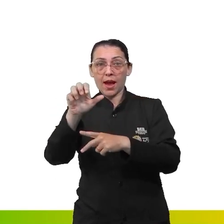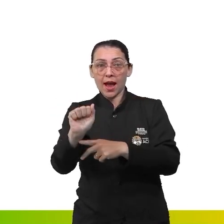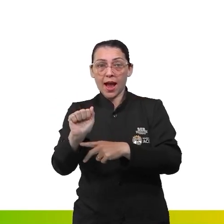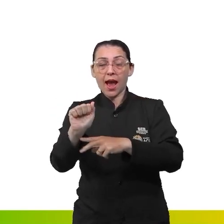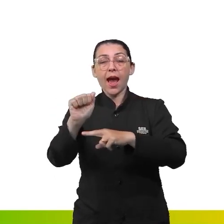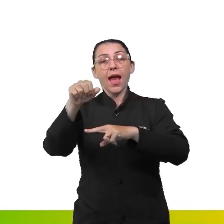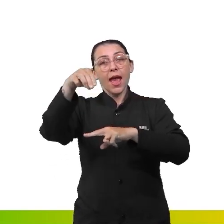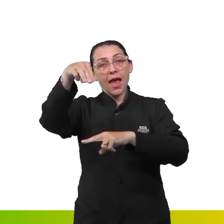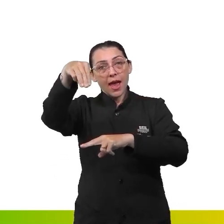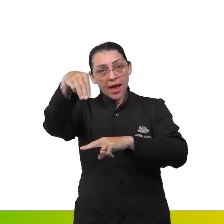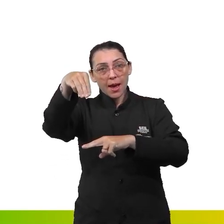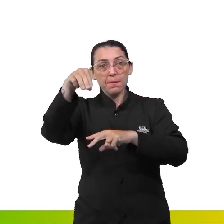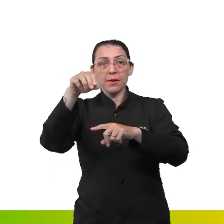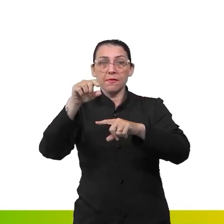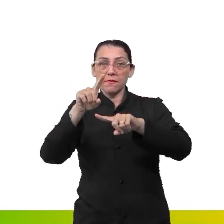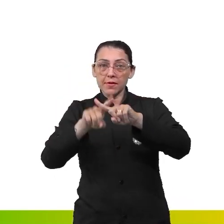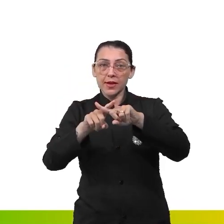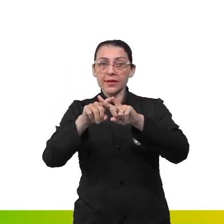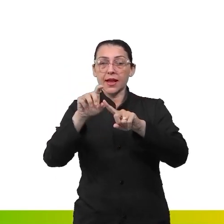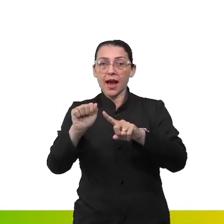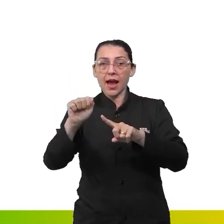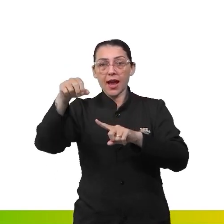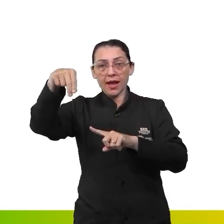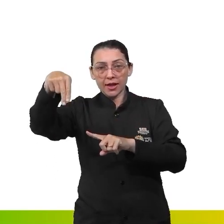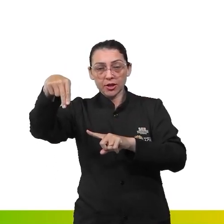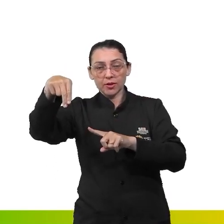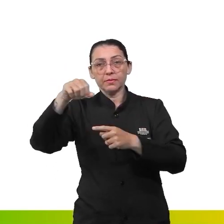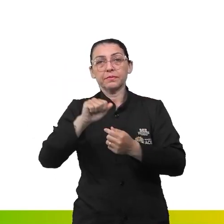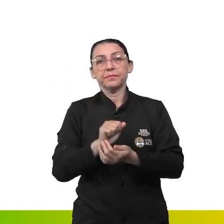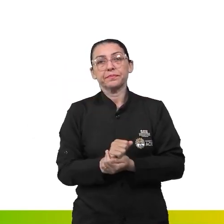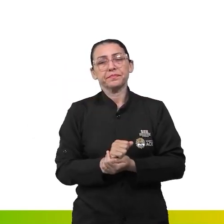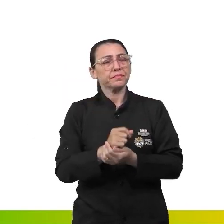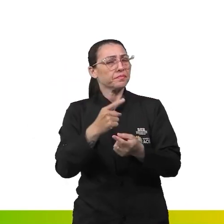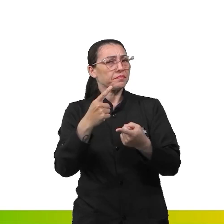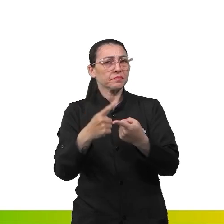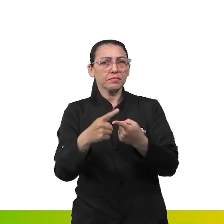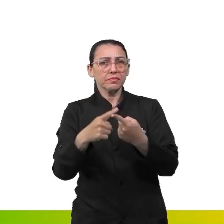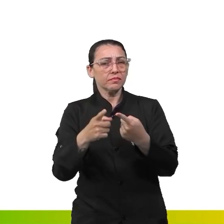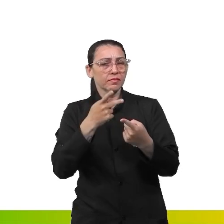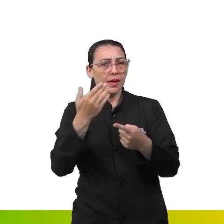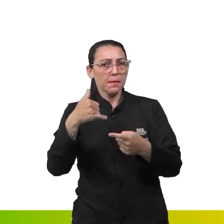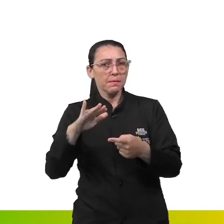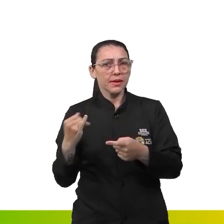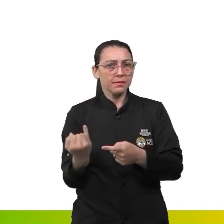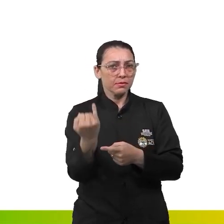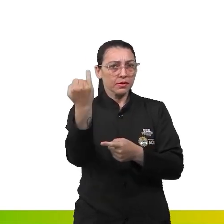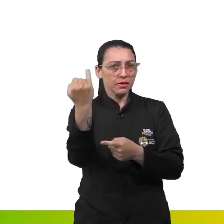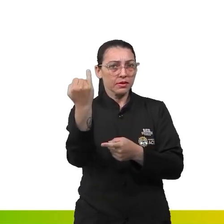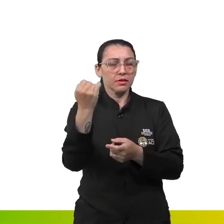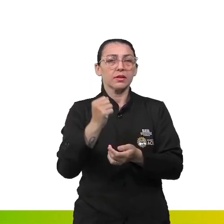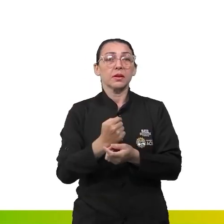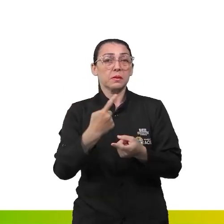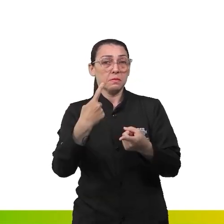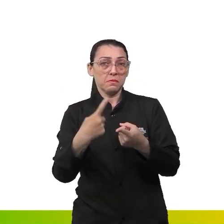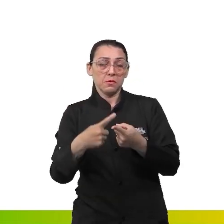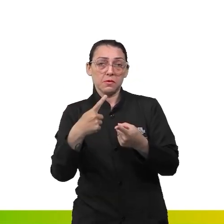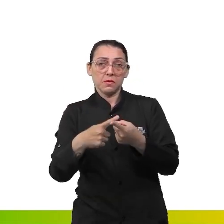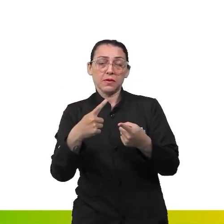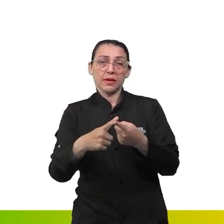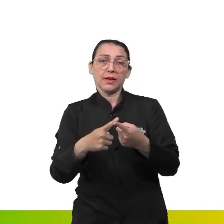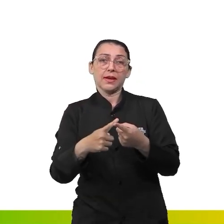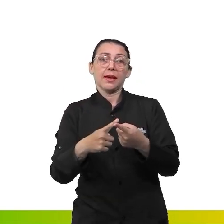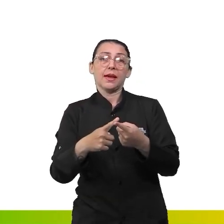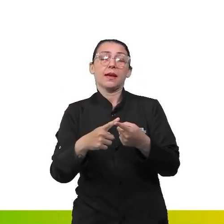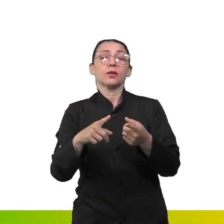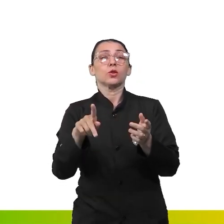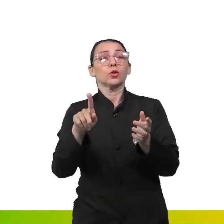igual a elevado a m vezes a elevado a n. E por que eu digo que ela é a mais importante? Porque dela deriva todas as